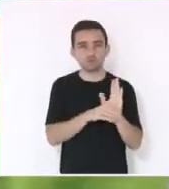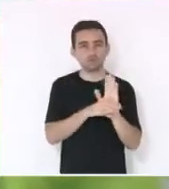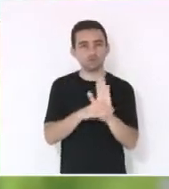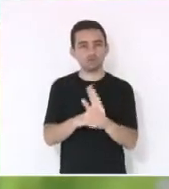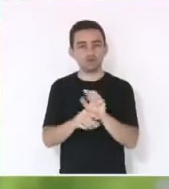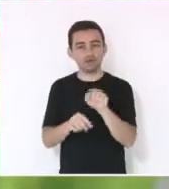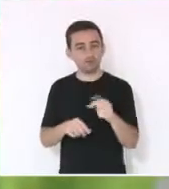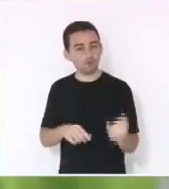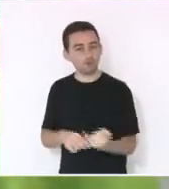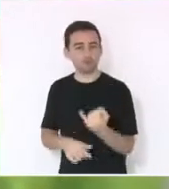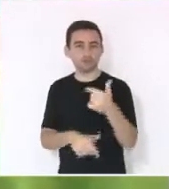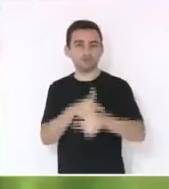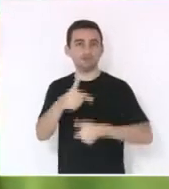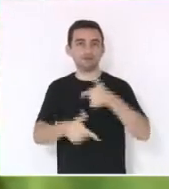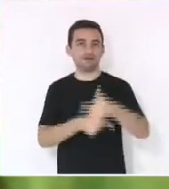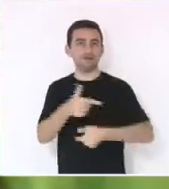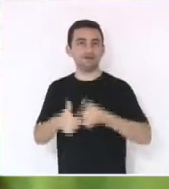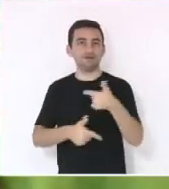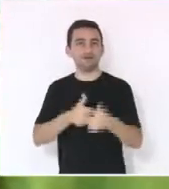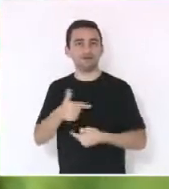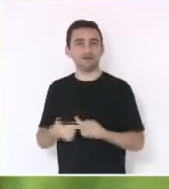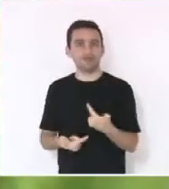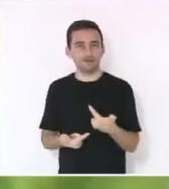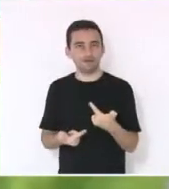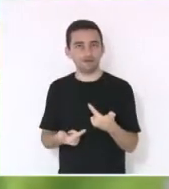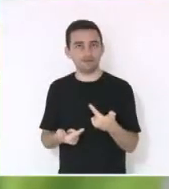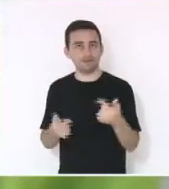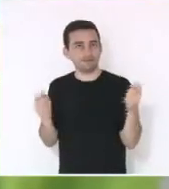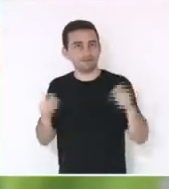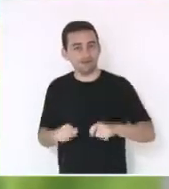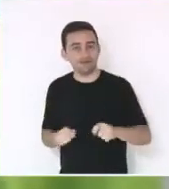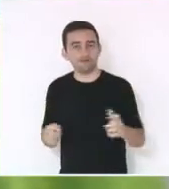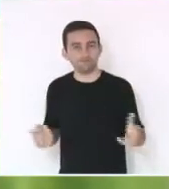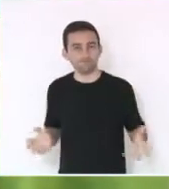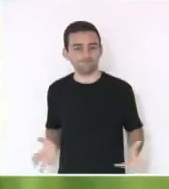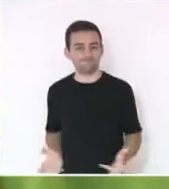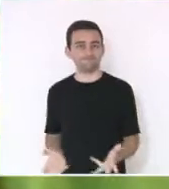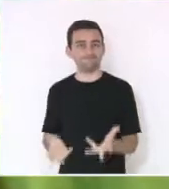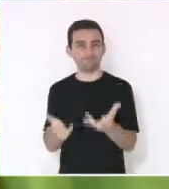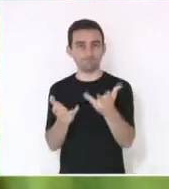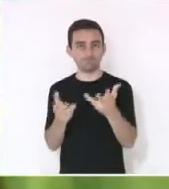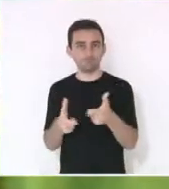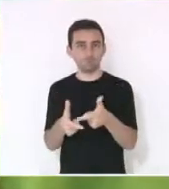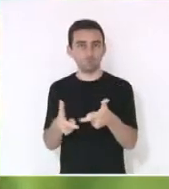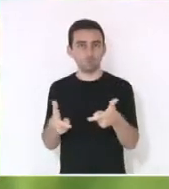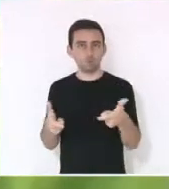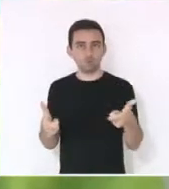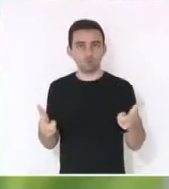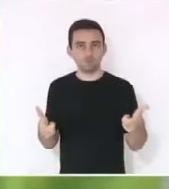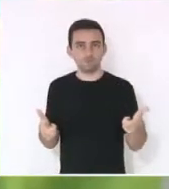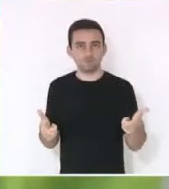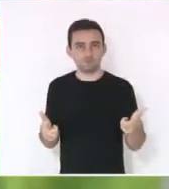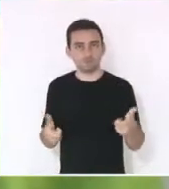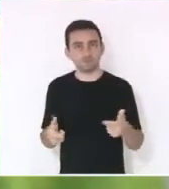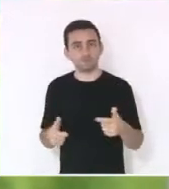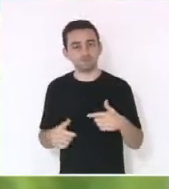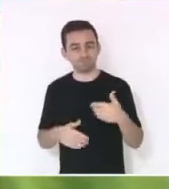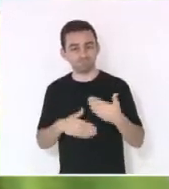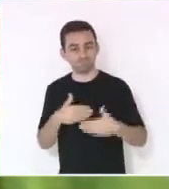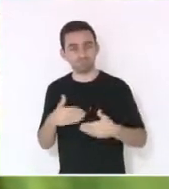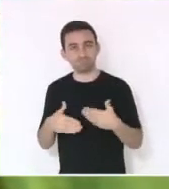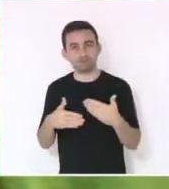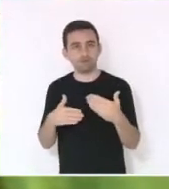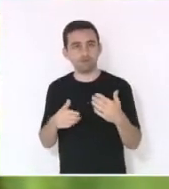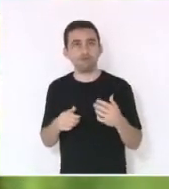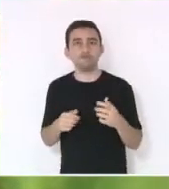serviço tenha no seu bojo o crescimento e cada vez mais fazermos